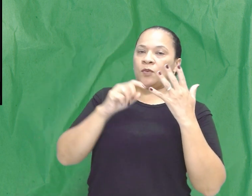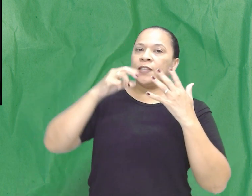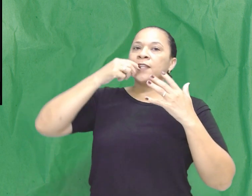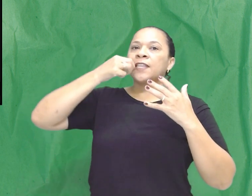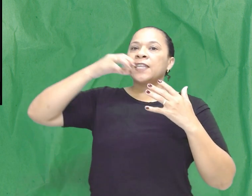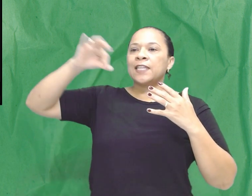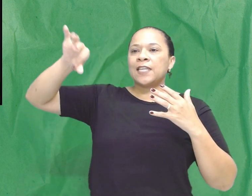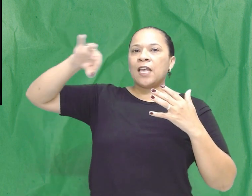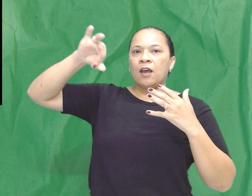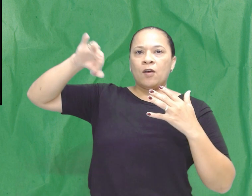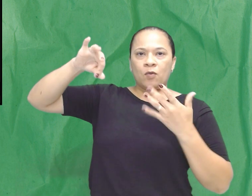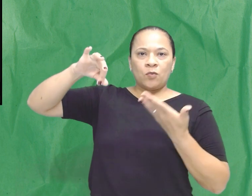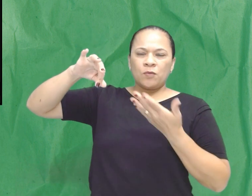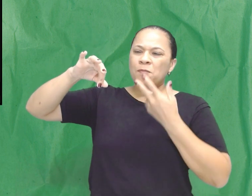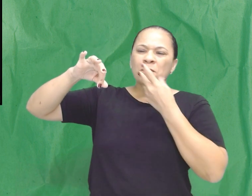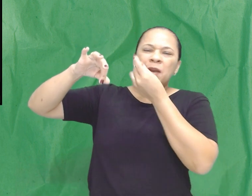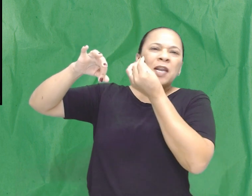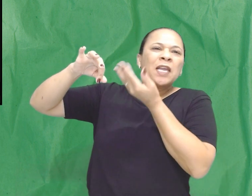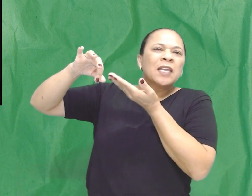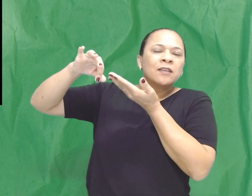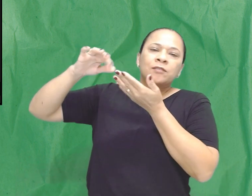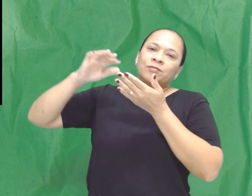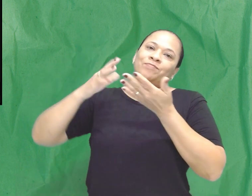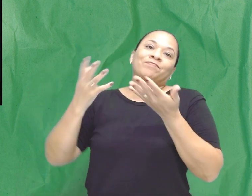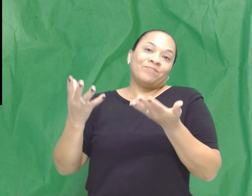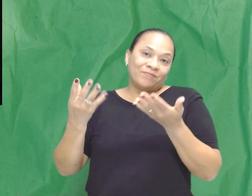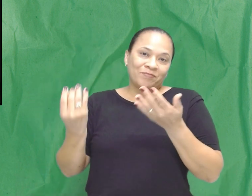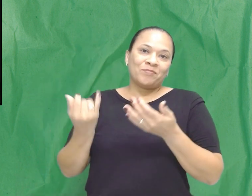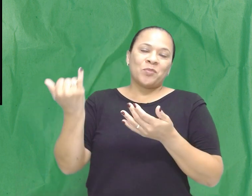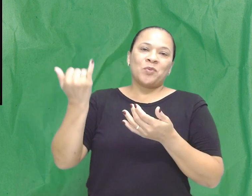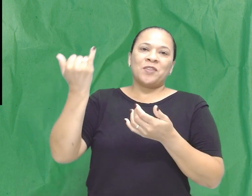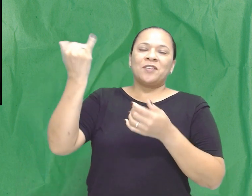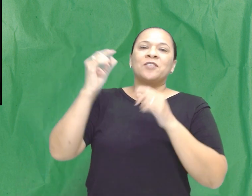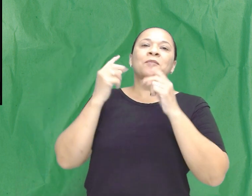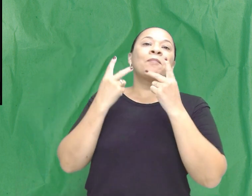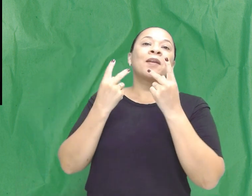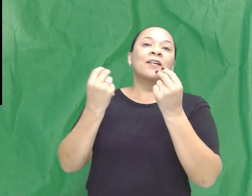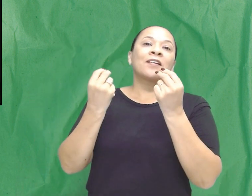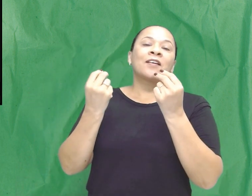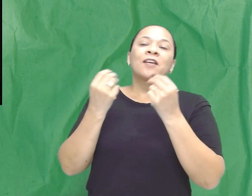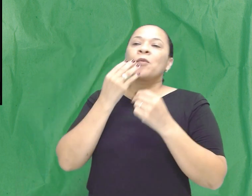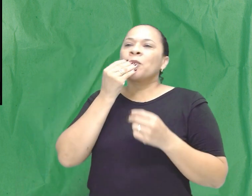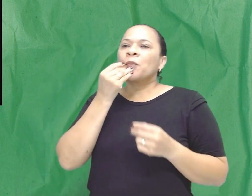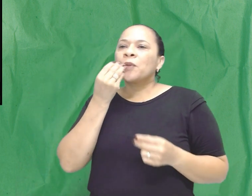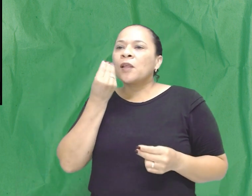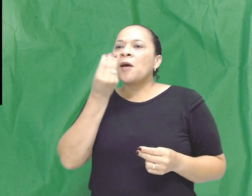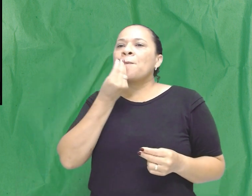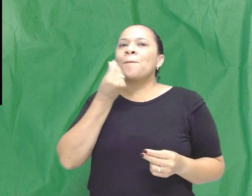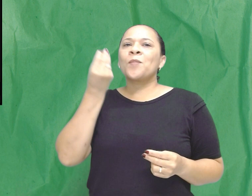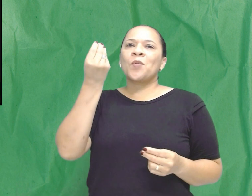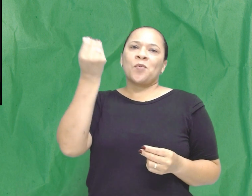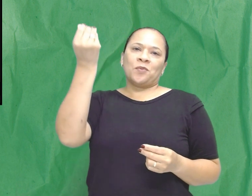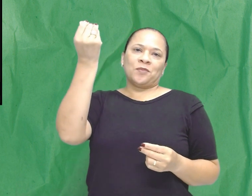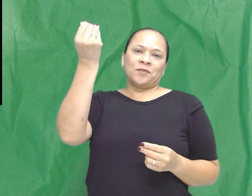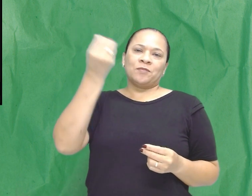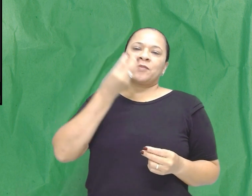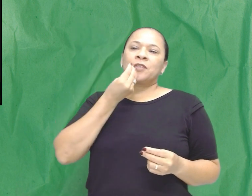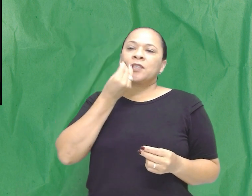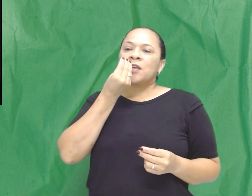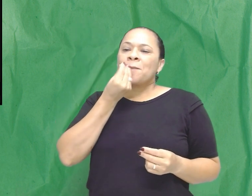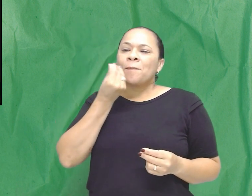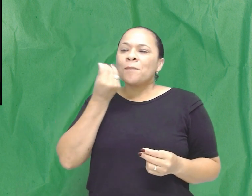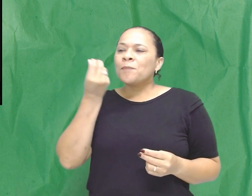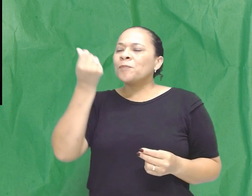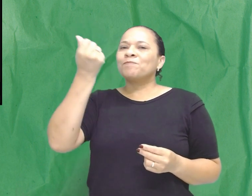né? Ele está presente em muitas receitas porque a função dele é justamente realçar os sabores. E o sal